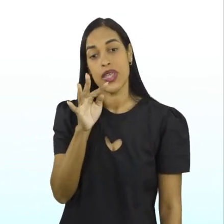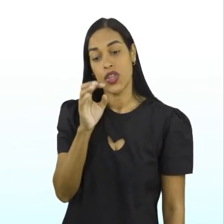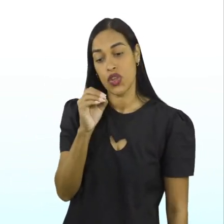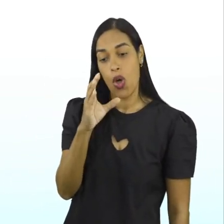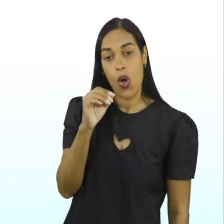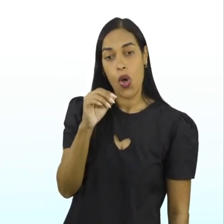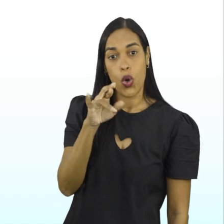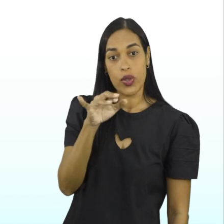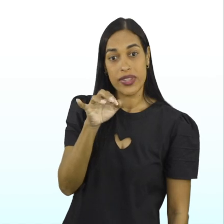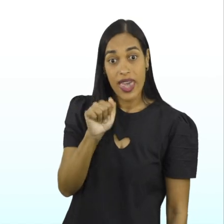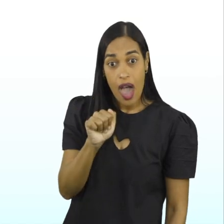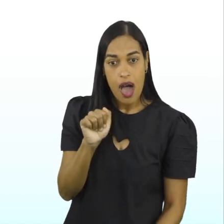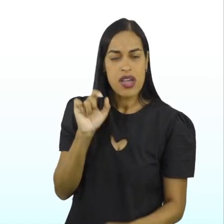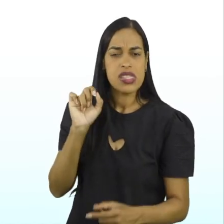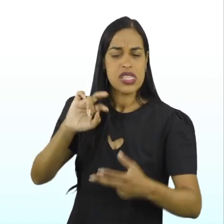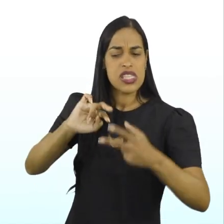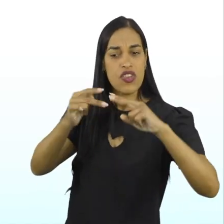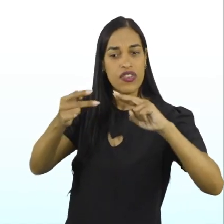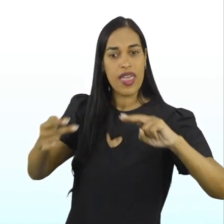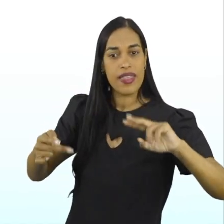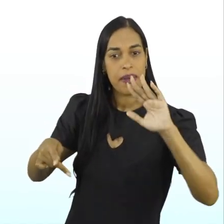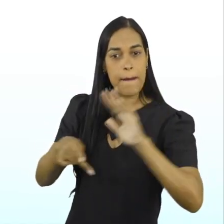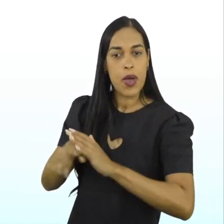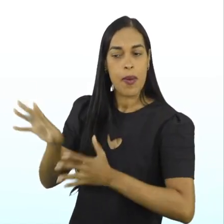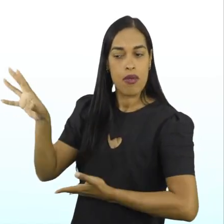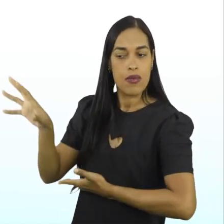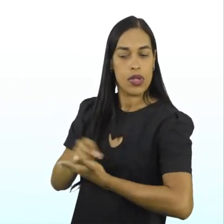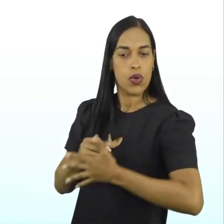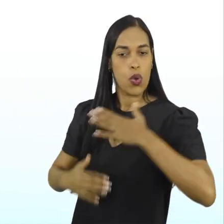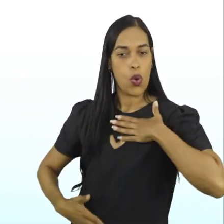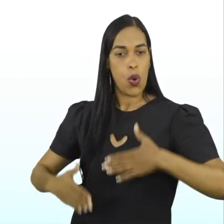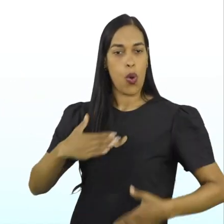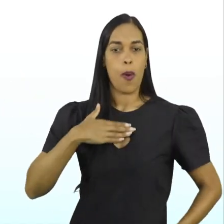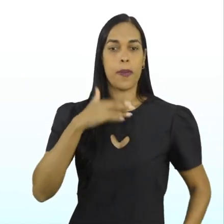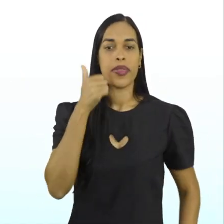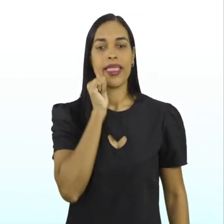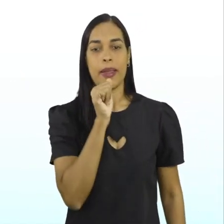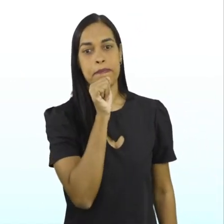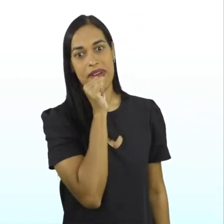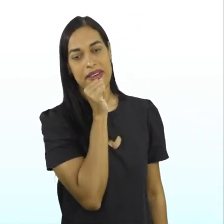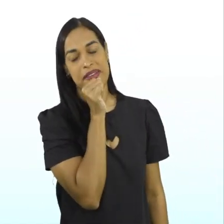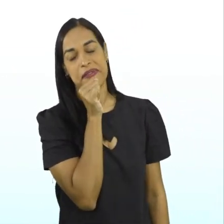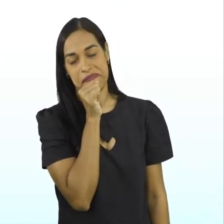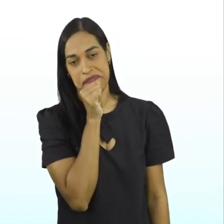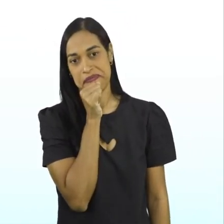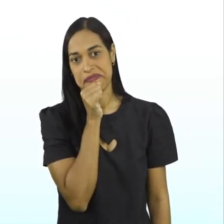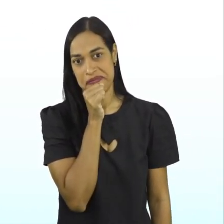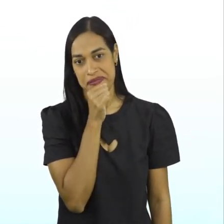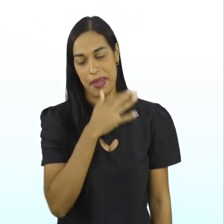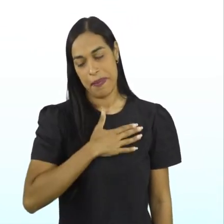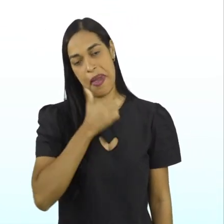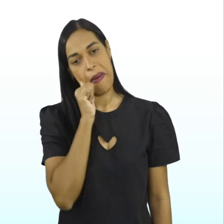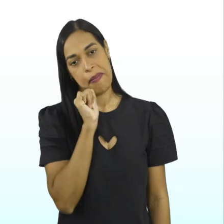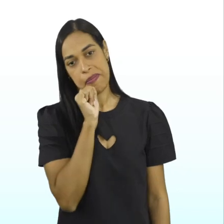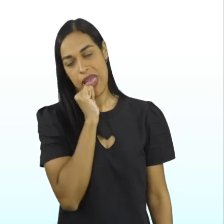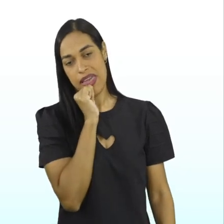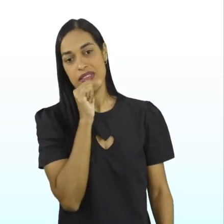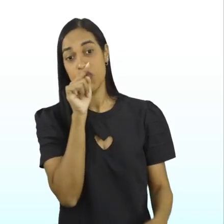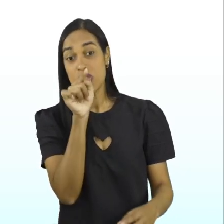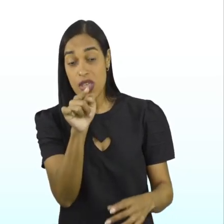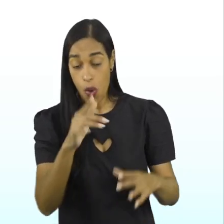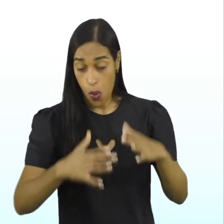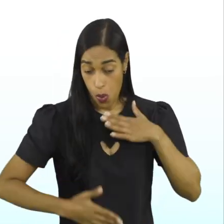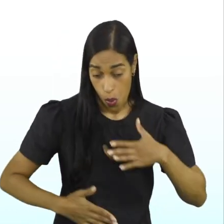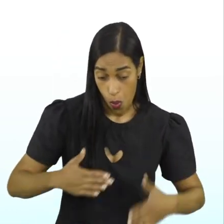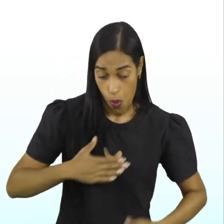herança materna. Todas as mitocôndrias que estão no meu corpo e todas as mitocôndrias que estão no seu